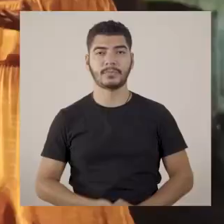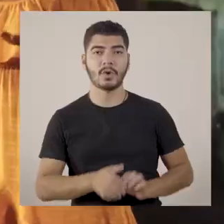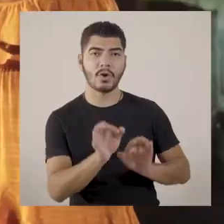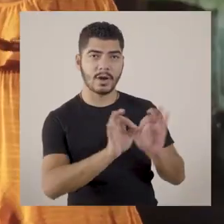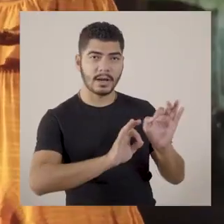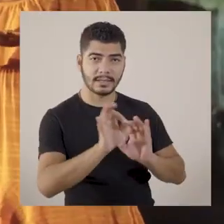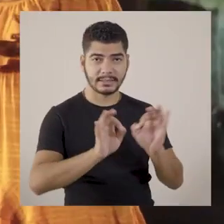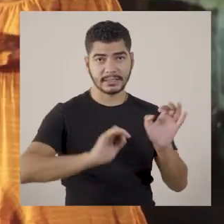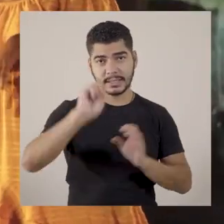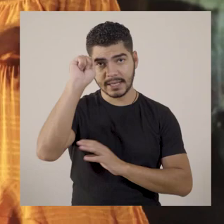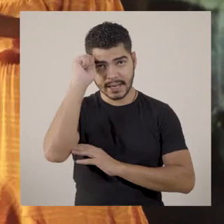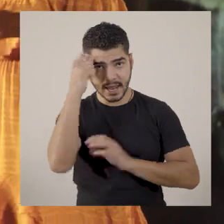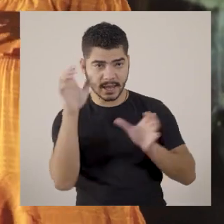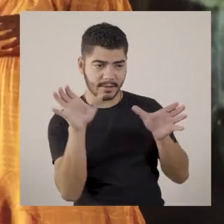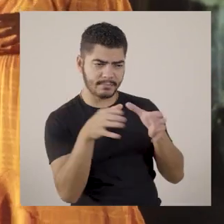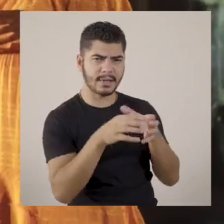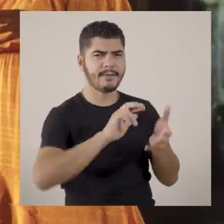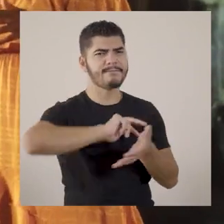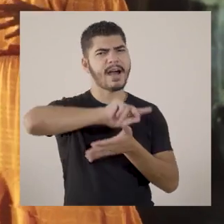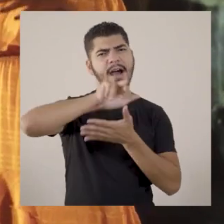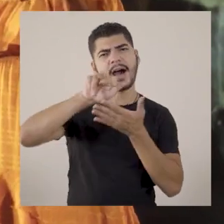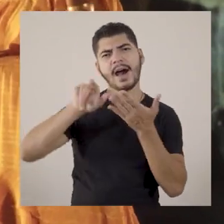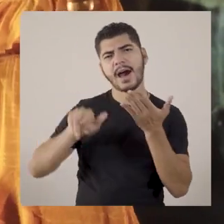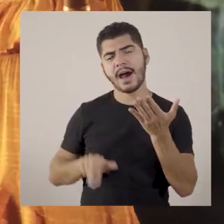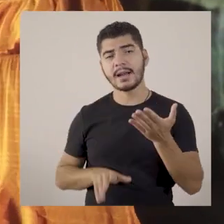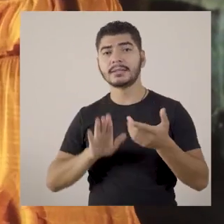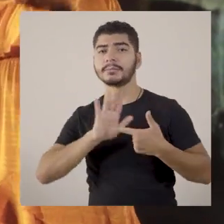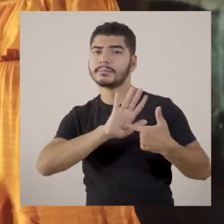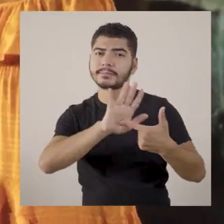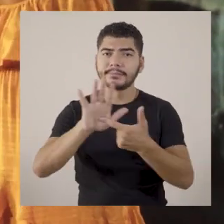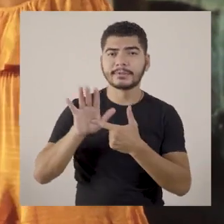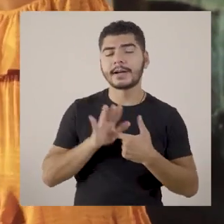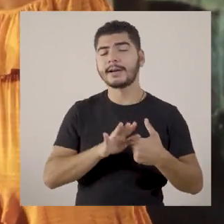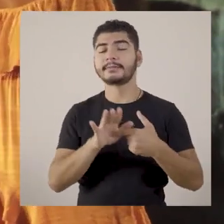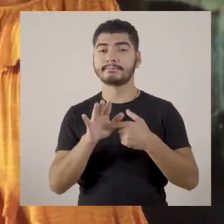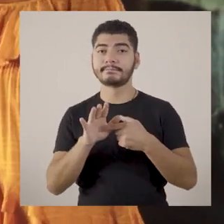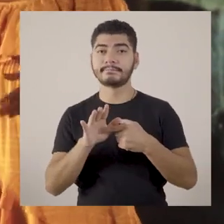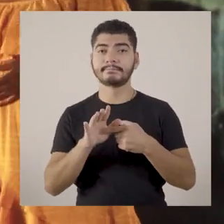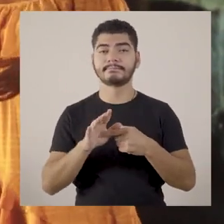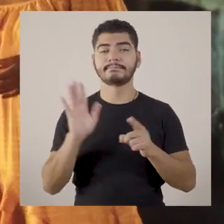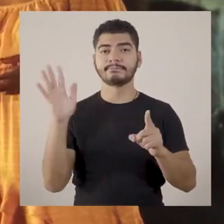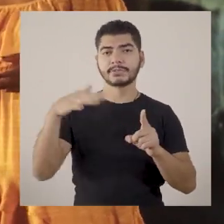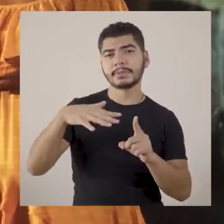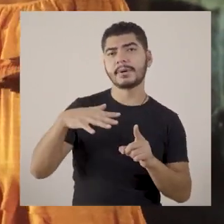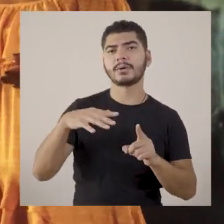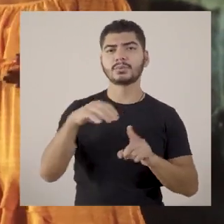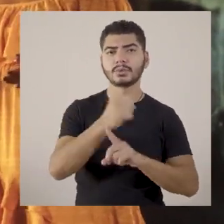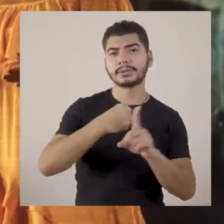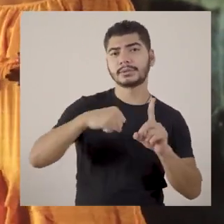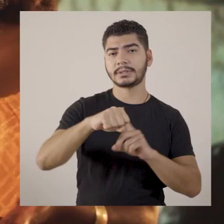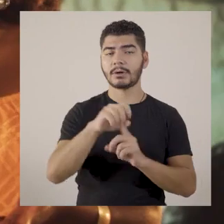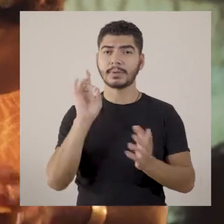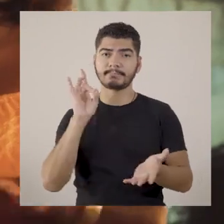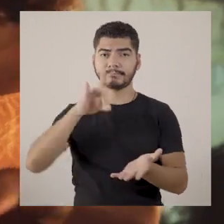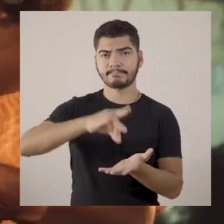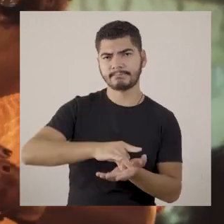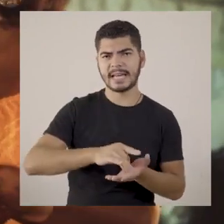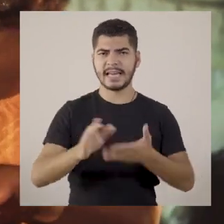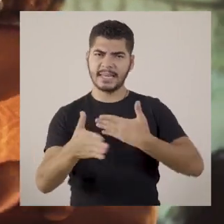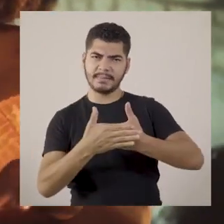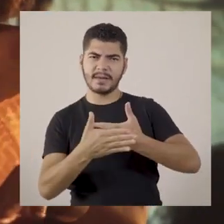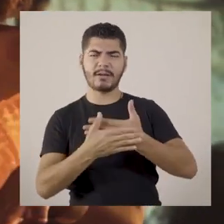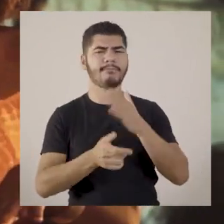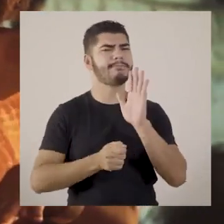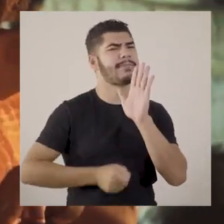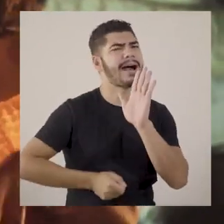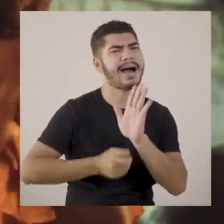As organizações negras eram as mais diversas e voltadas para gerar visibilidade social e legitimar essas populações, né? Em Ribeirão